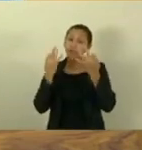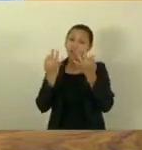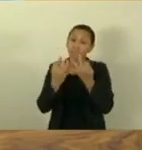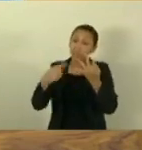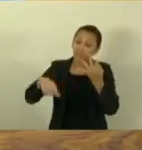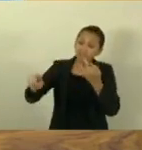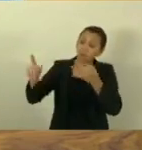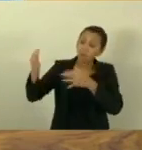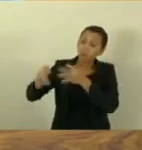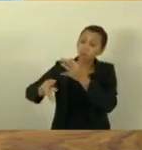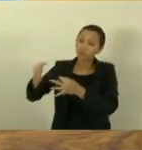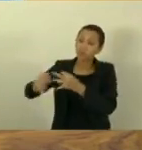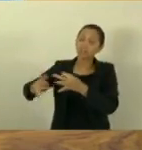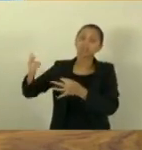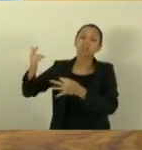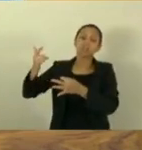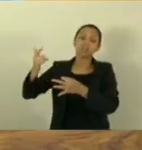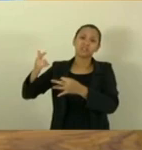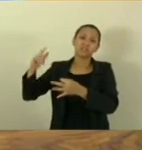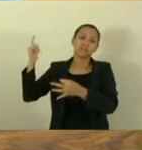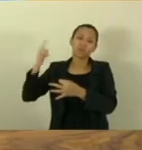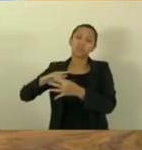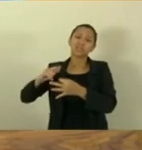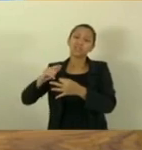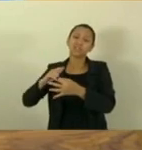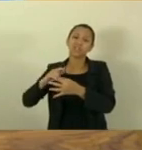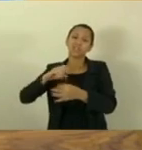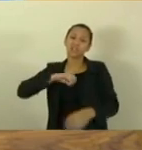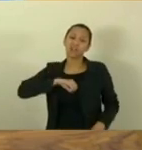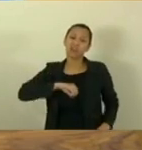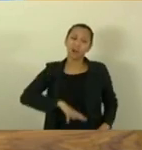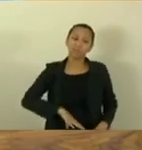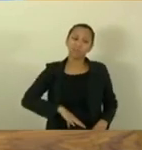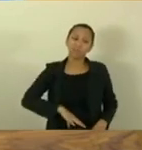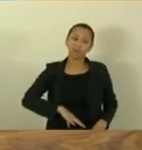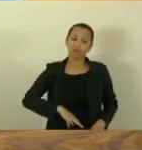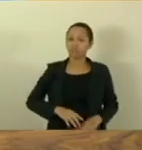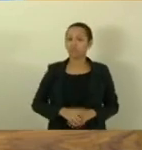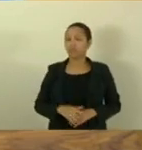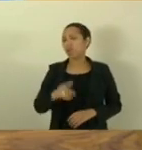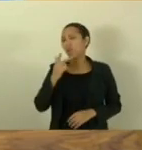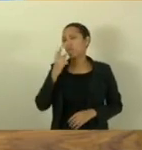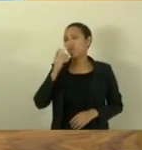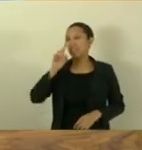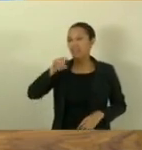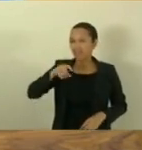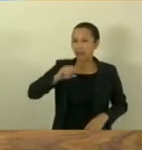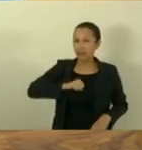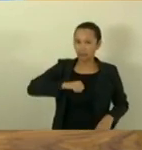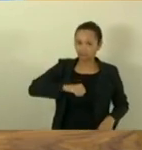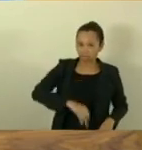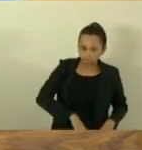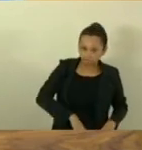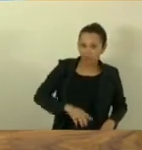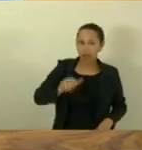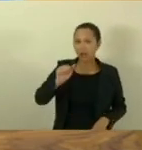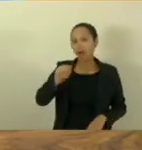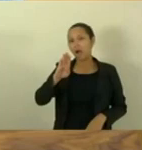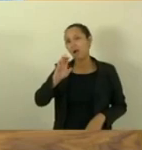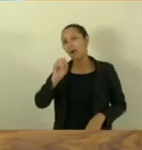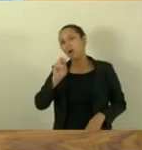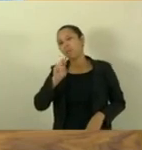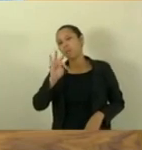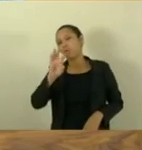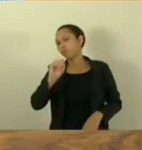para poder ter a decisão de interrupção dessa gravidez que eu não chamo de aborto, interrupção dessa gravidez por conta dessa